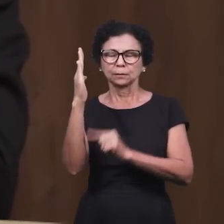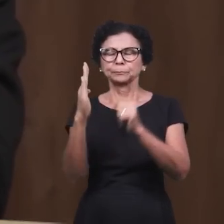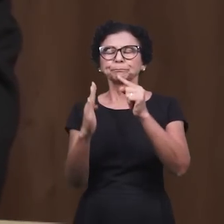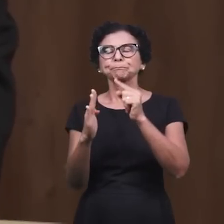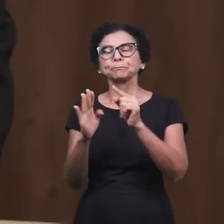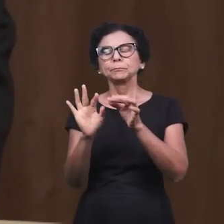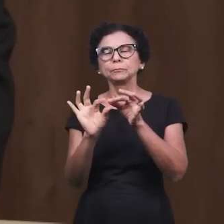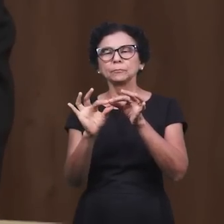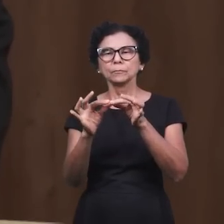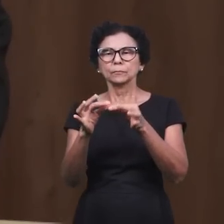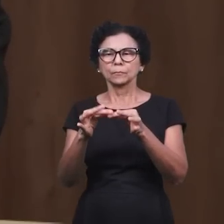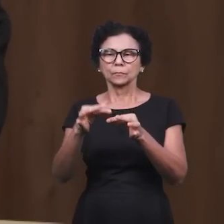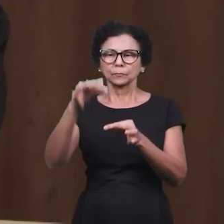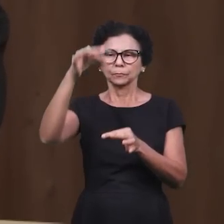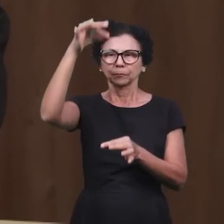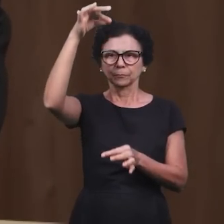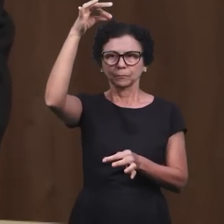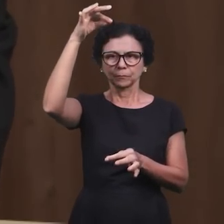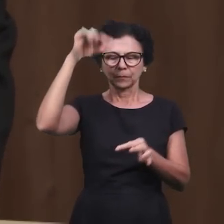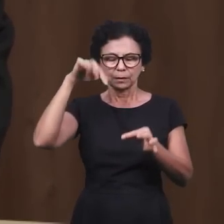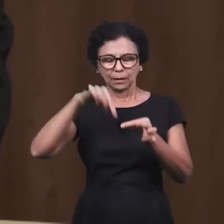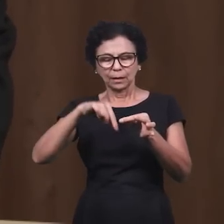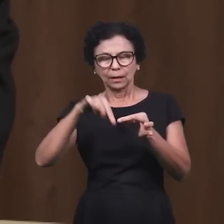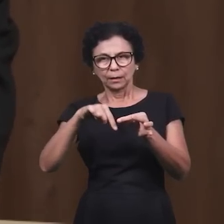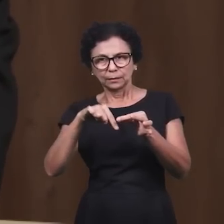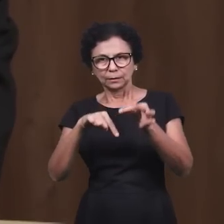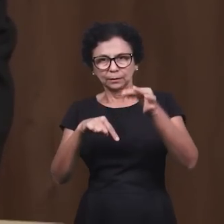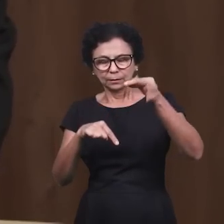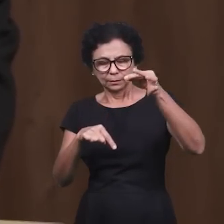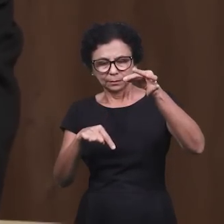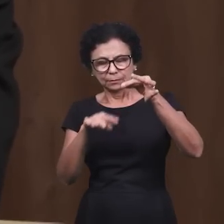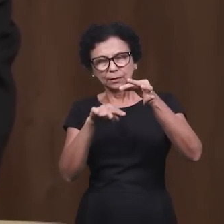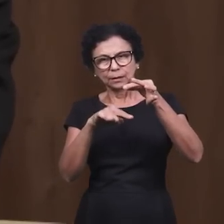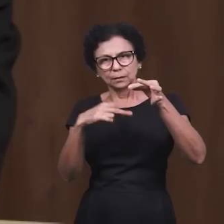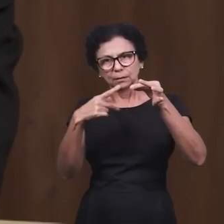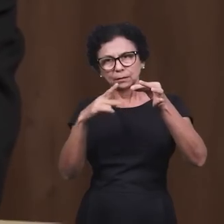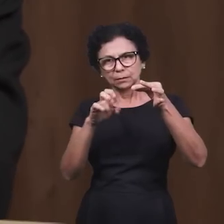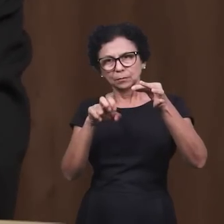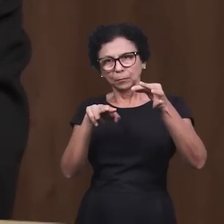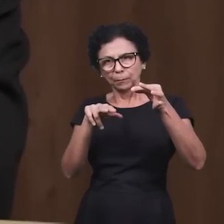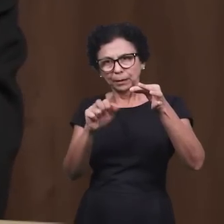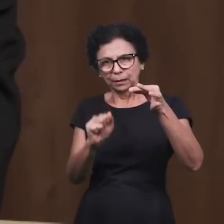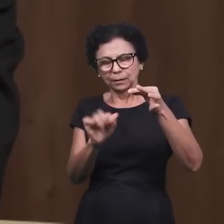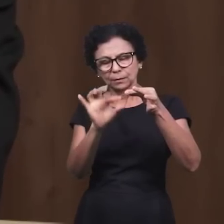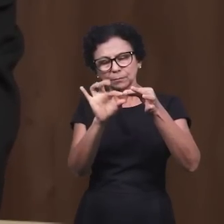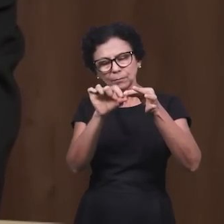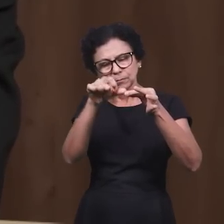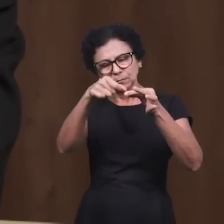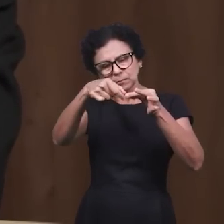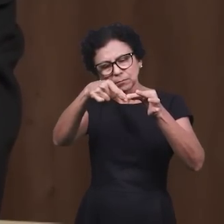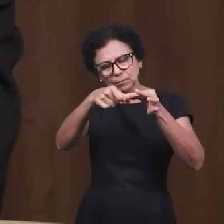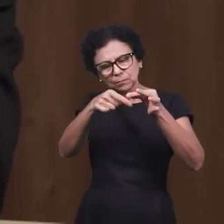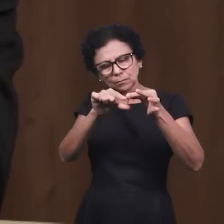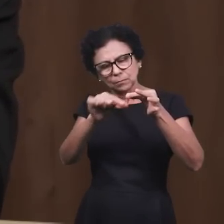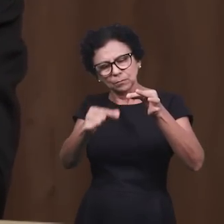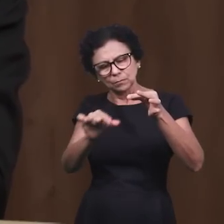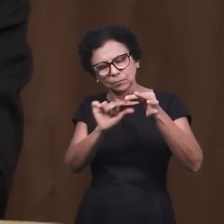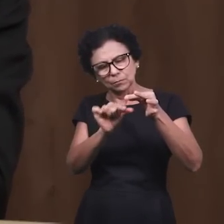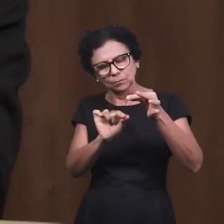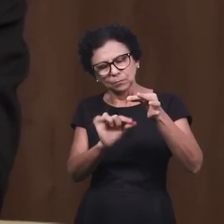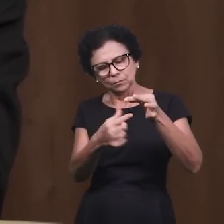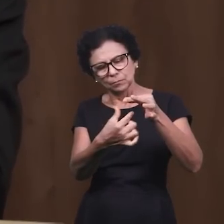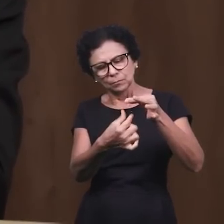flecha as penas para dar esse equilíbrio. Pena é equilíbrio e direção. Direção. Foi muito bem falado. E a